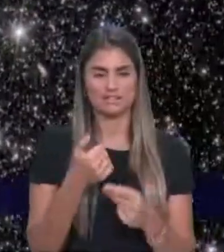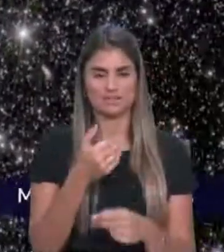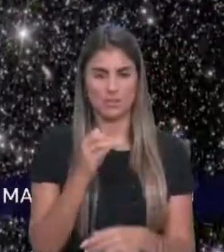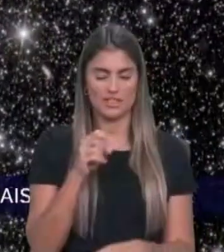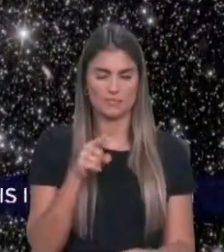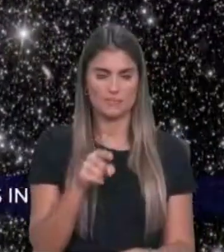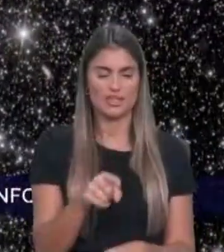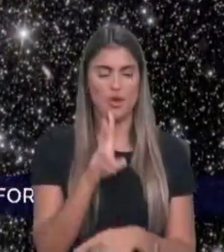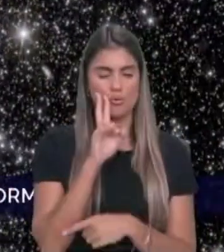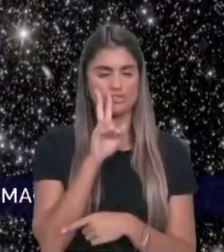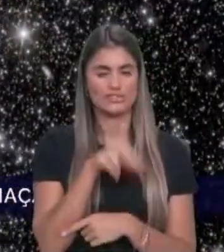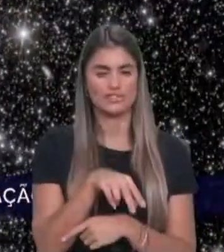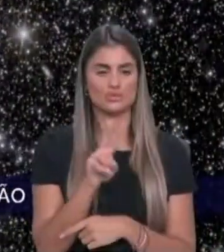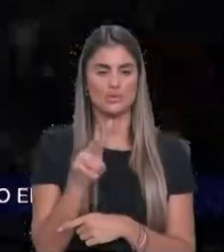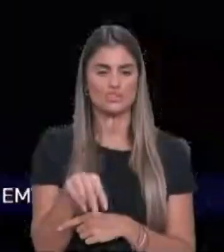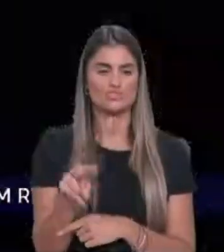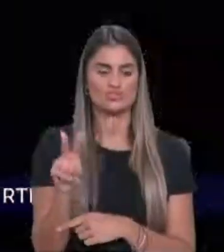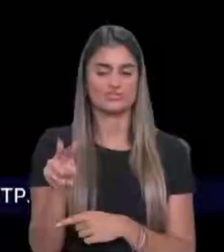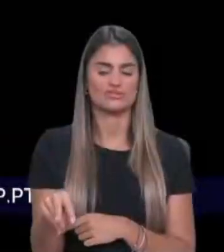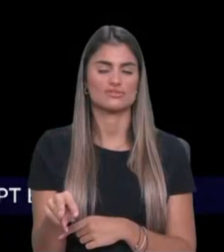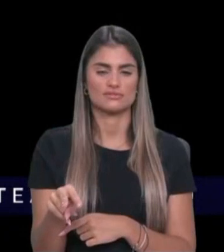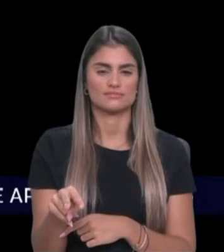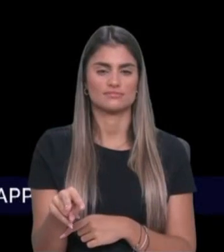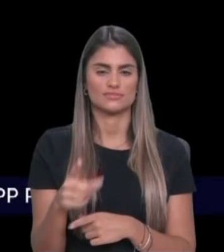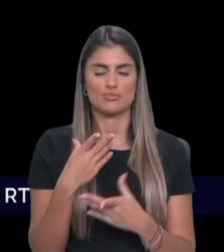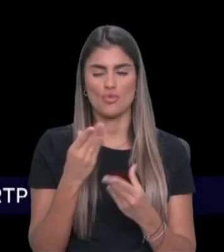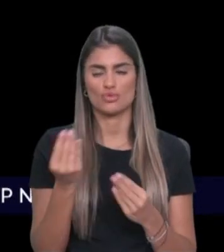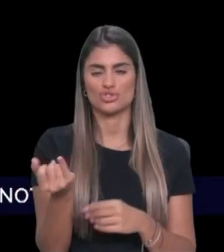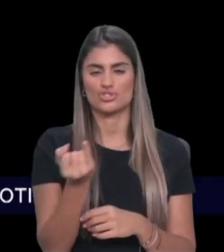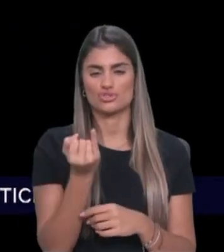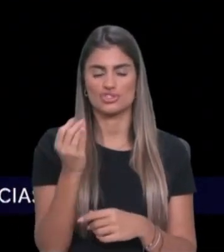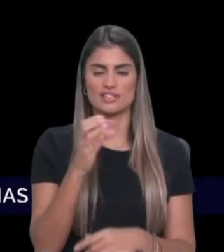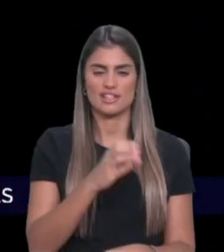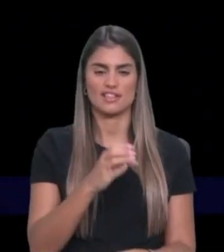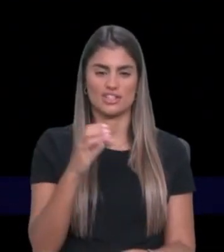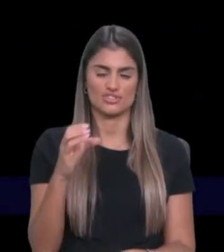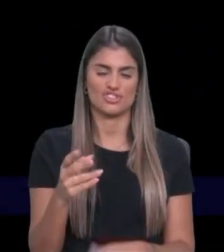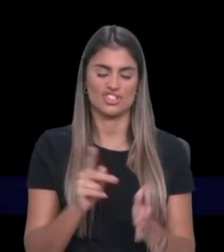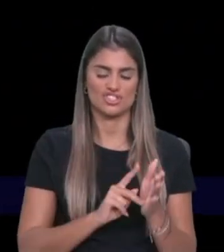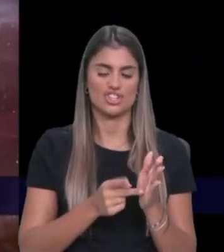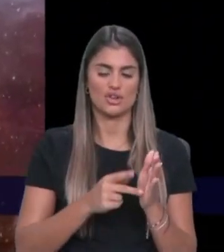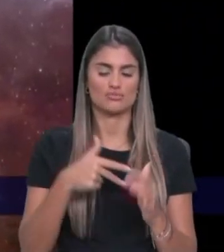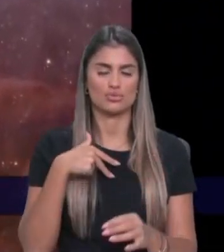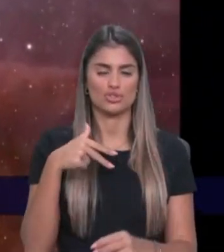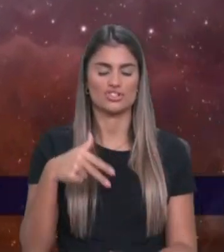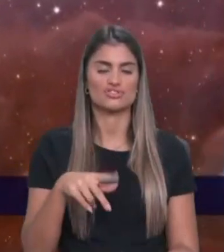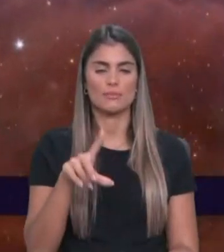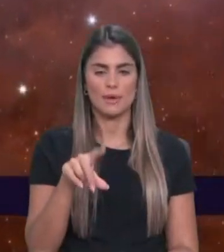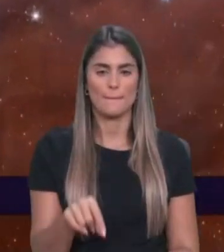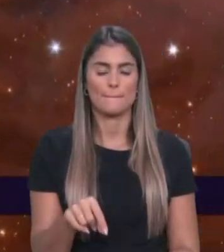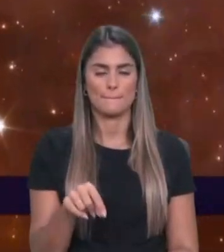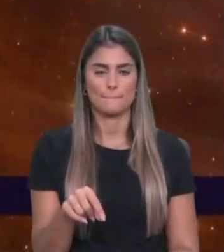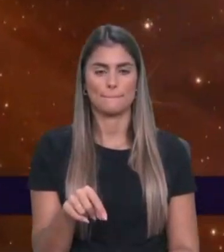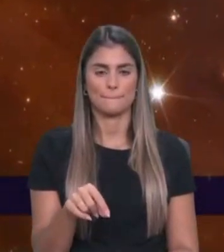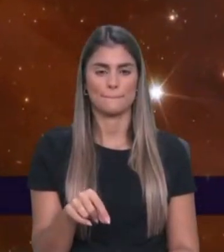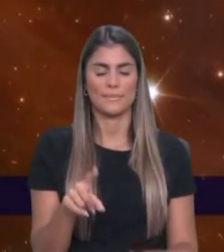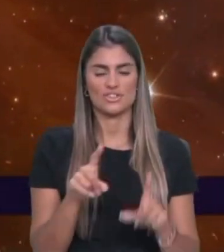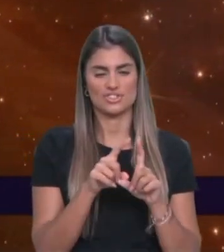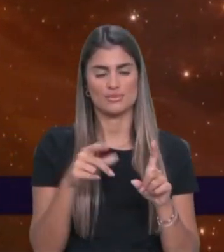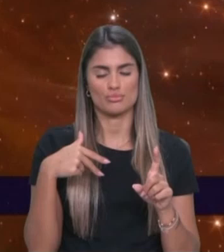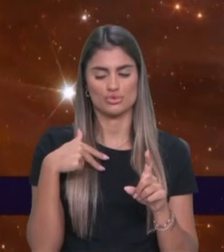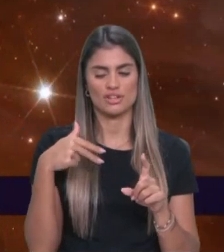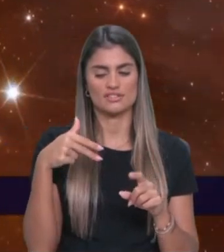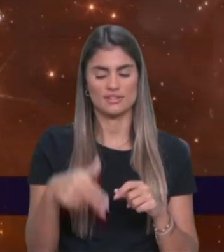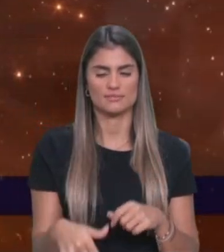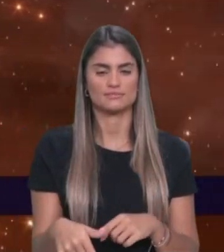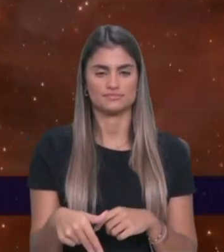mil observações. Portanto, muita presença de institutos e de cientistas e de engenheiros portugueses. E também, através da Agência Espacial Portuguesa,